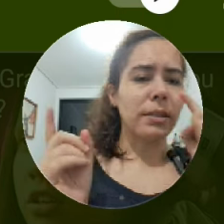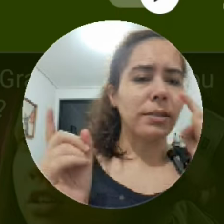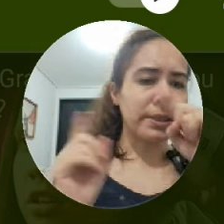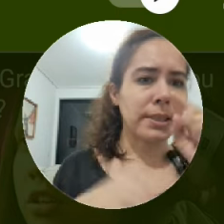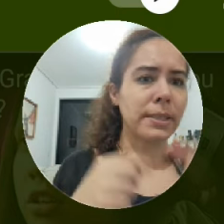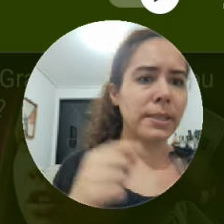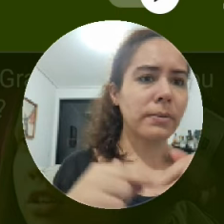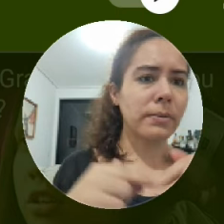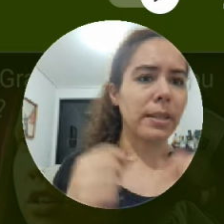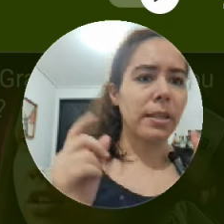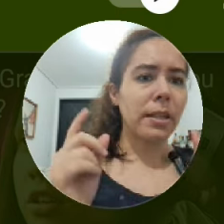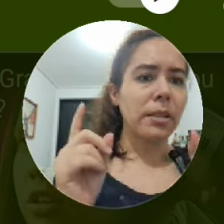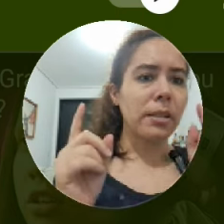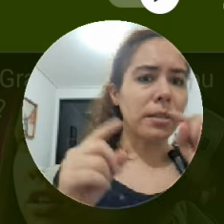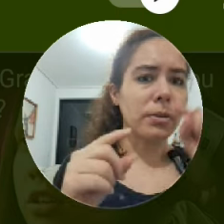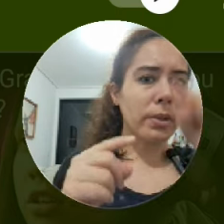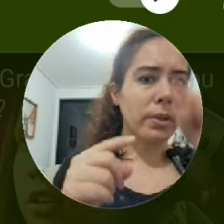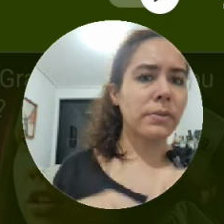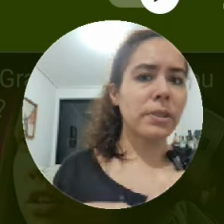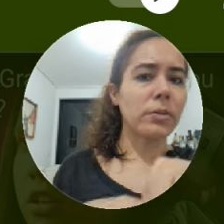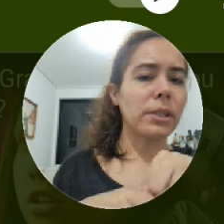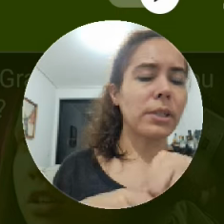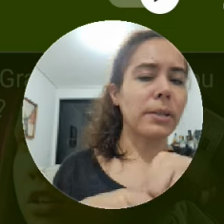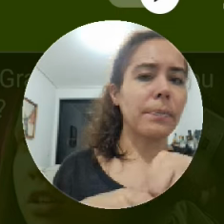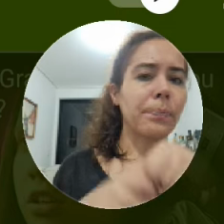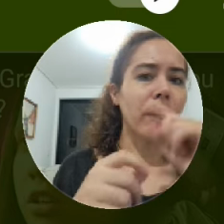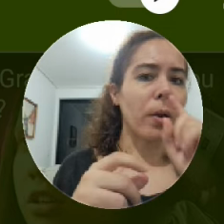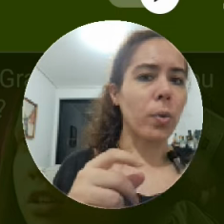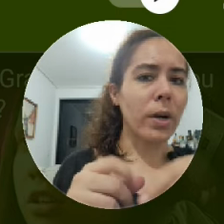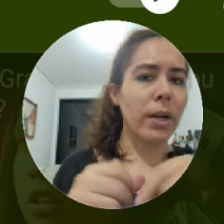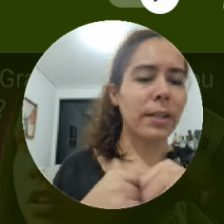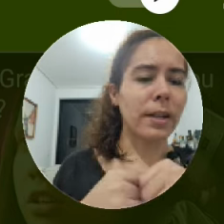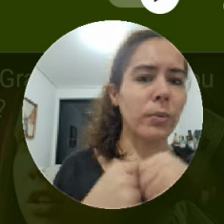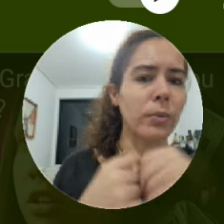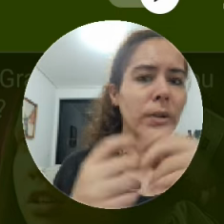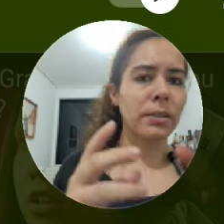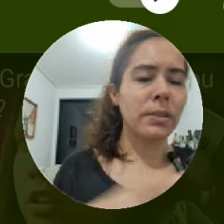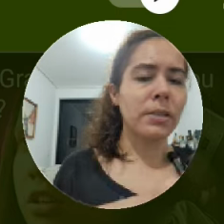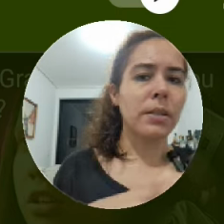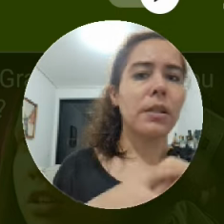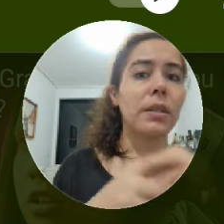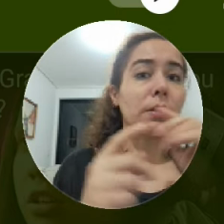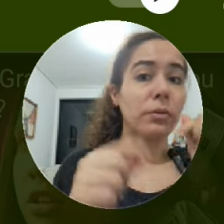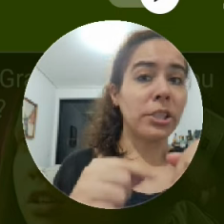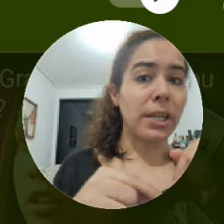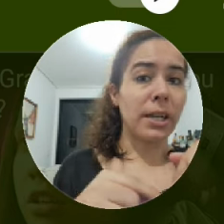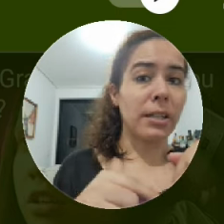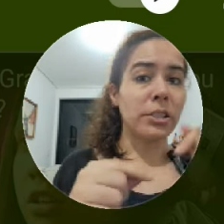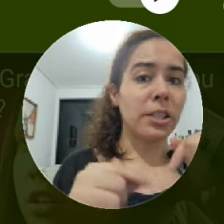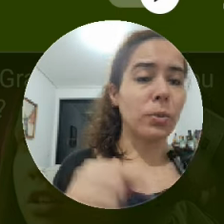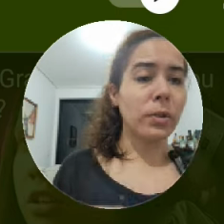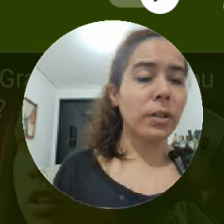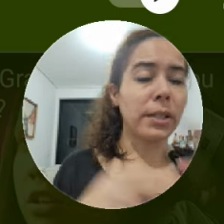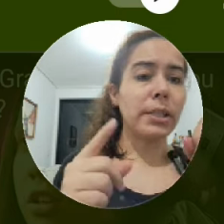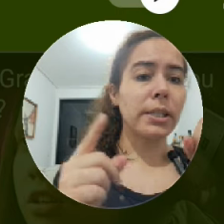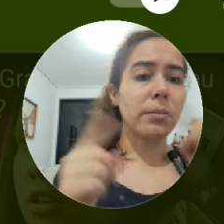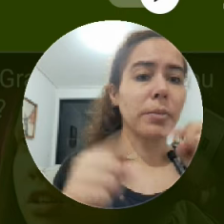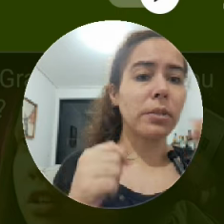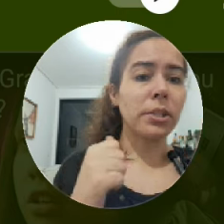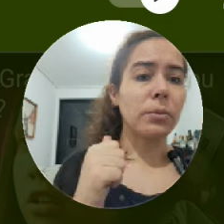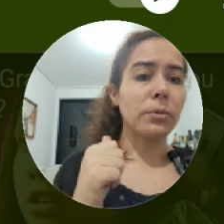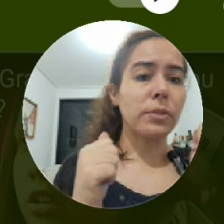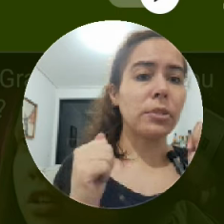na descrição, tá? Tanto esse vídeo de Luca, eu vou deixar de Gianluca, e